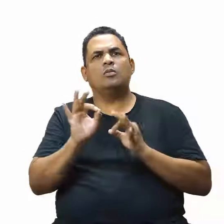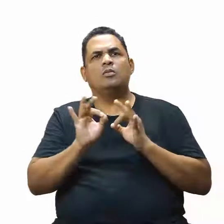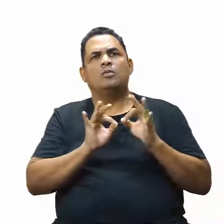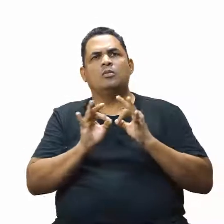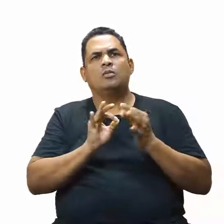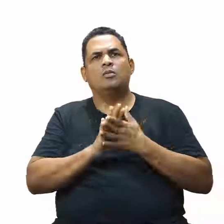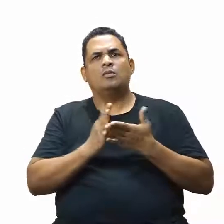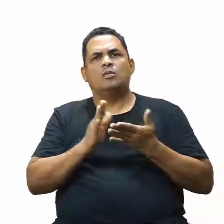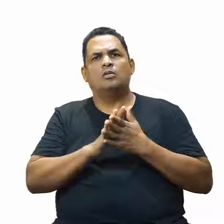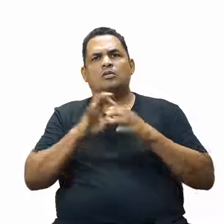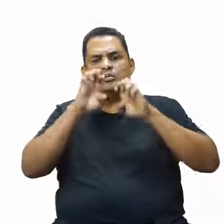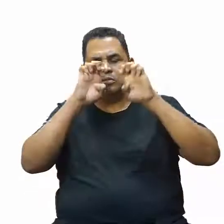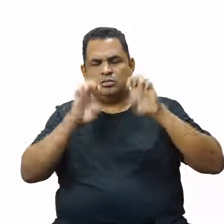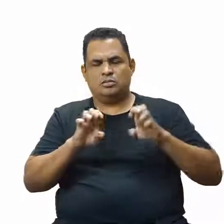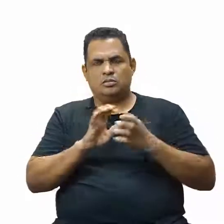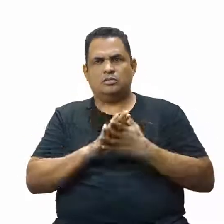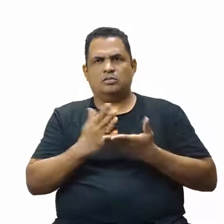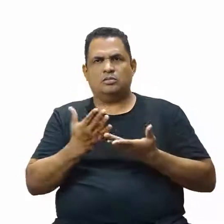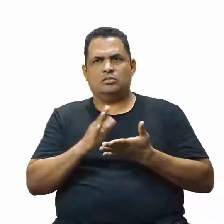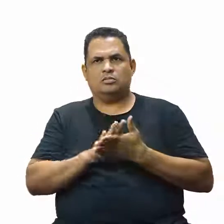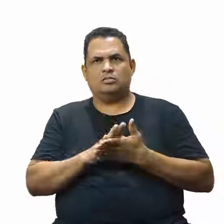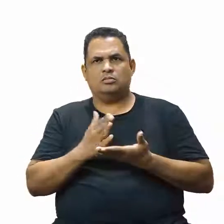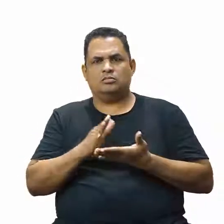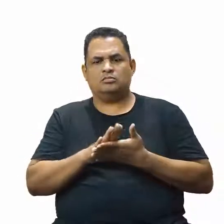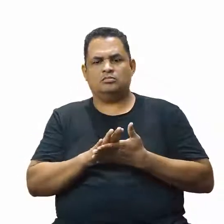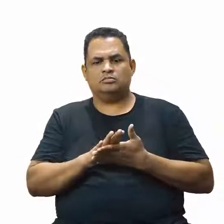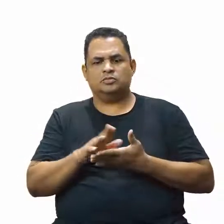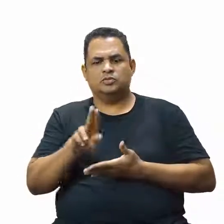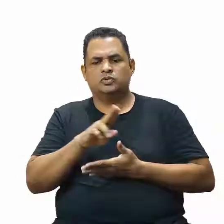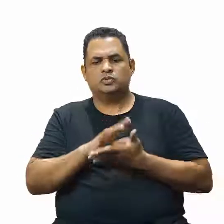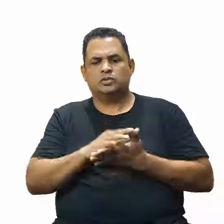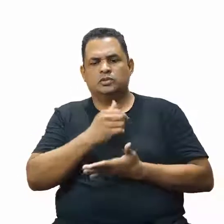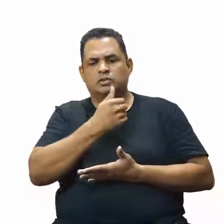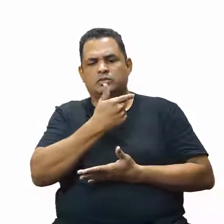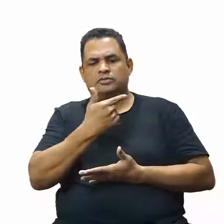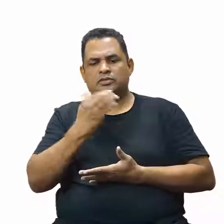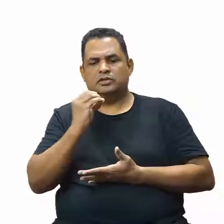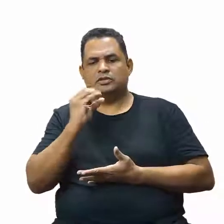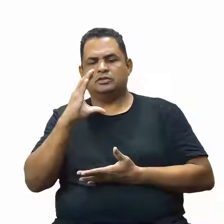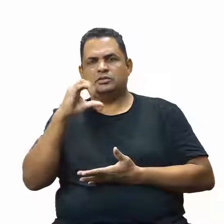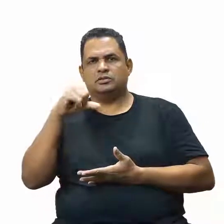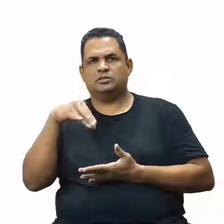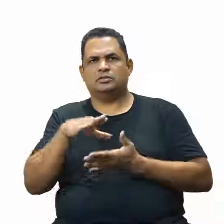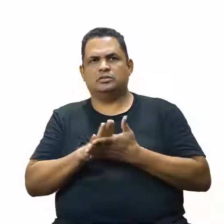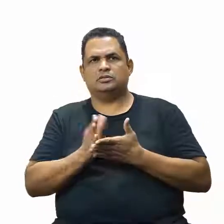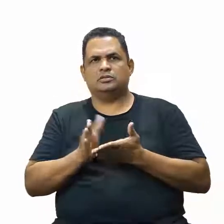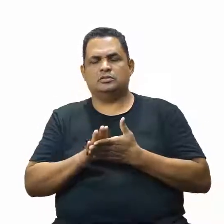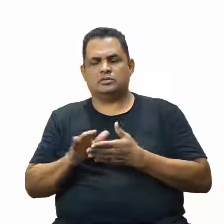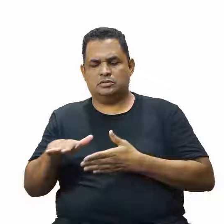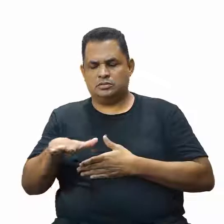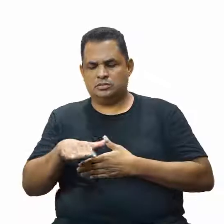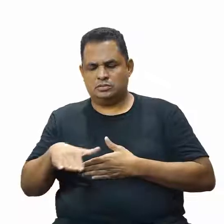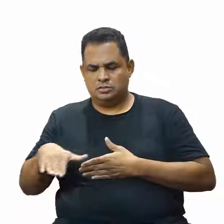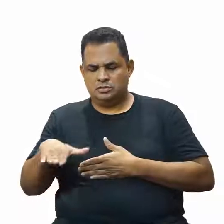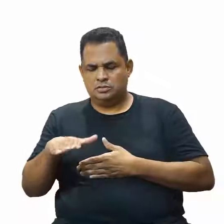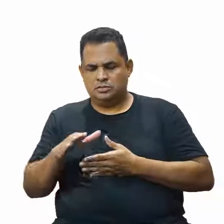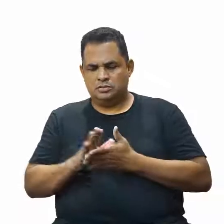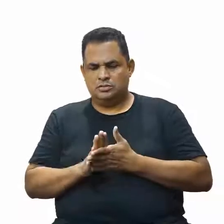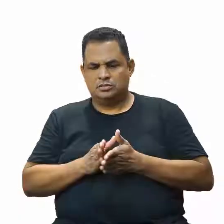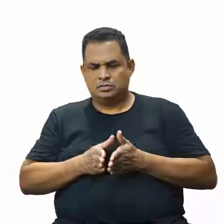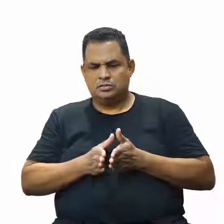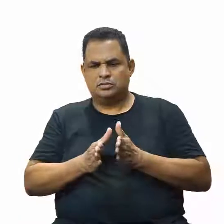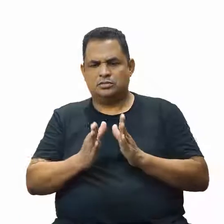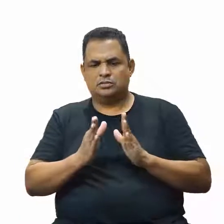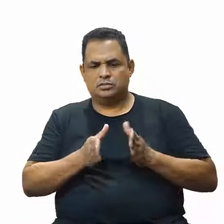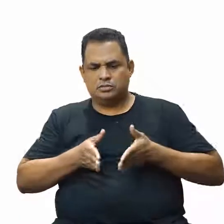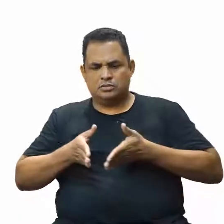estrutura do formigueiro, mais ativos, e aplicar 20 centímetros desse local ao lado dos correios, né, que